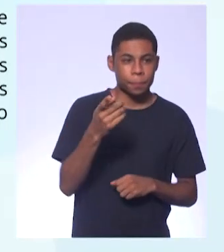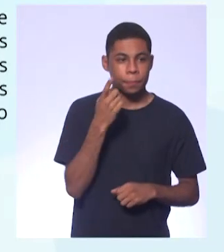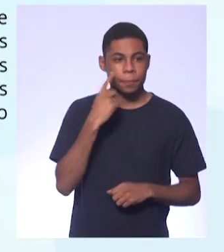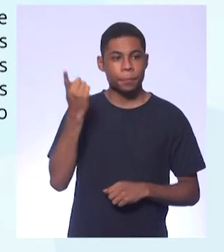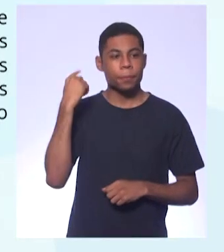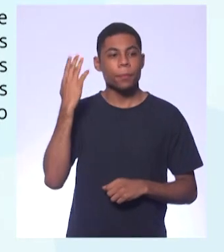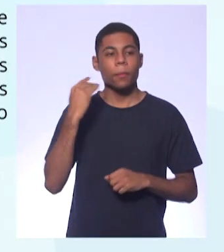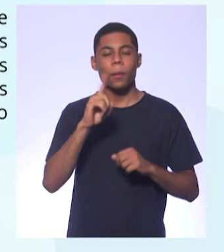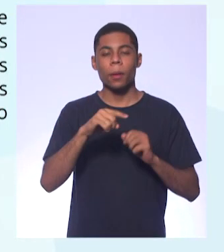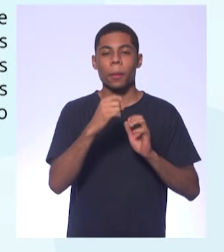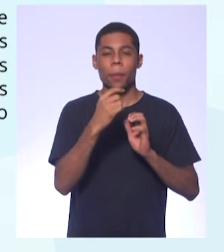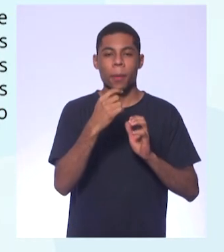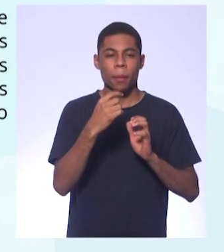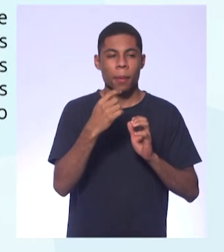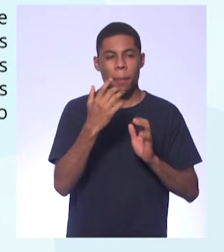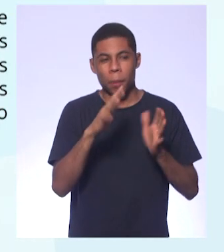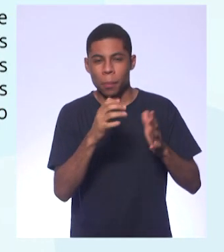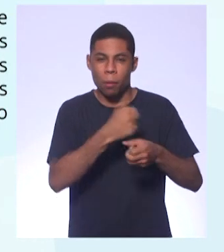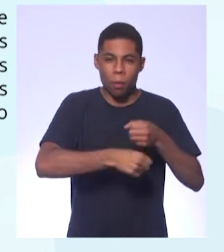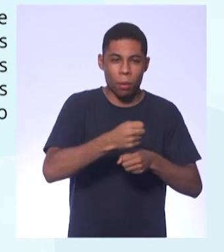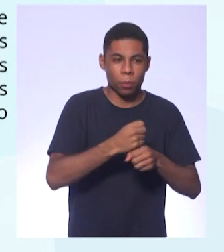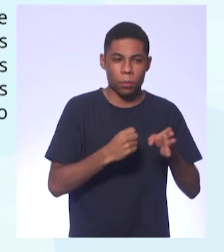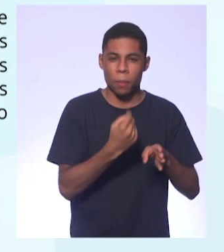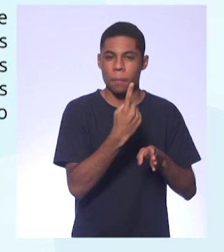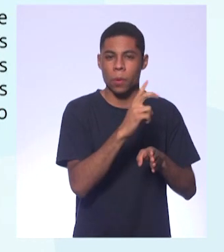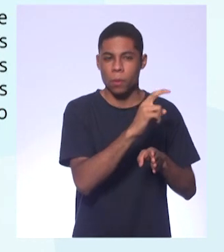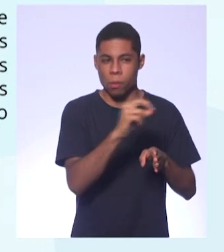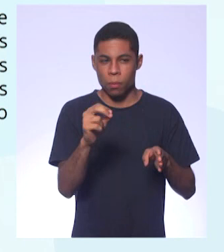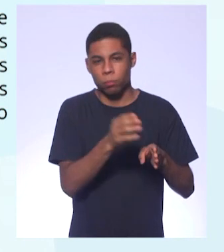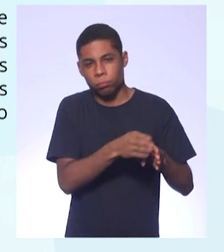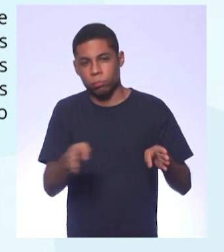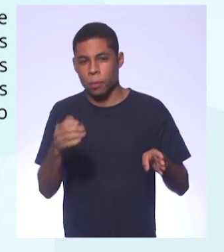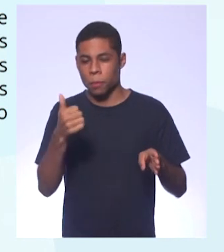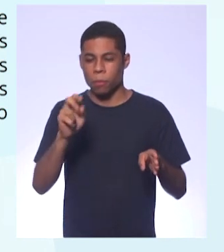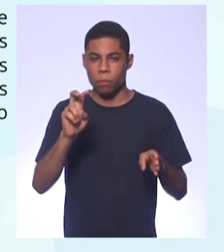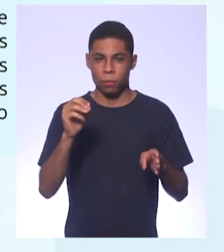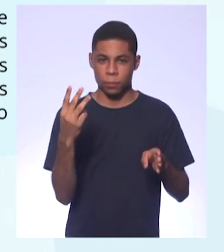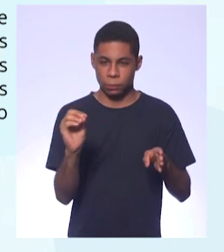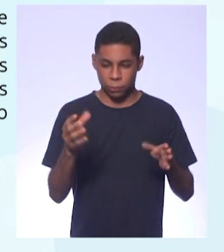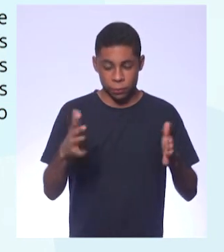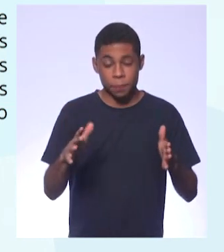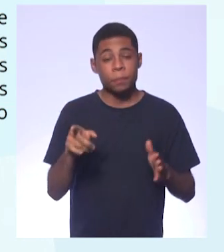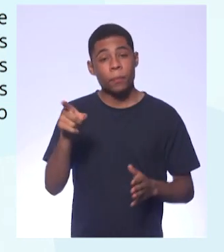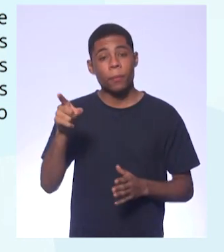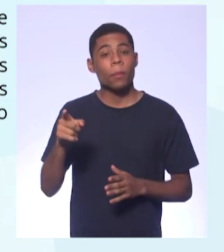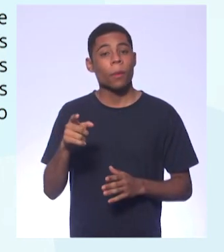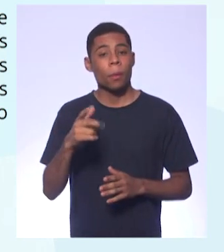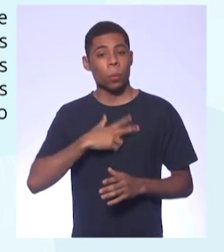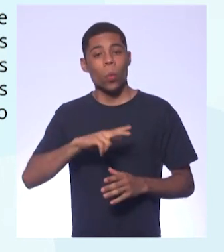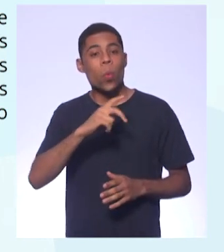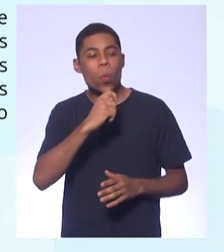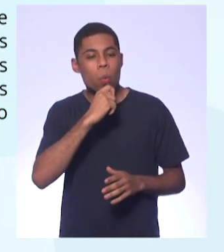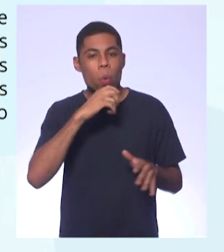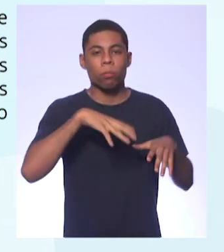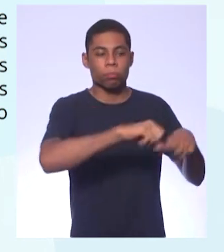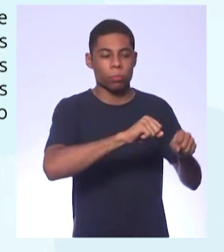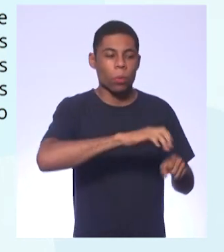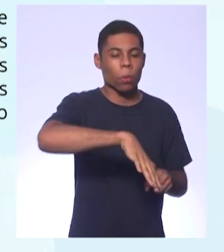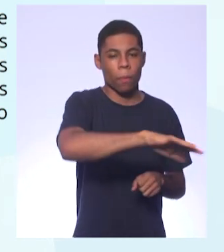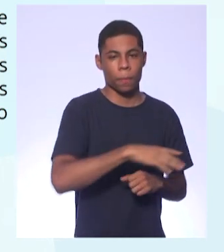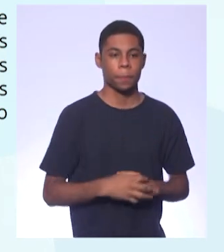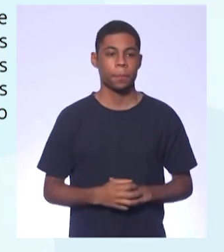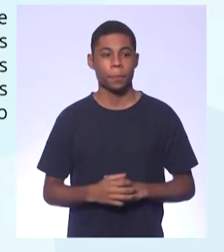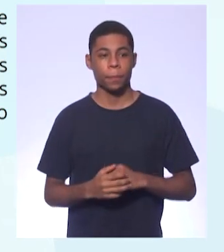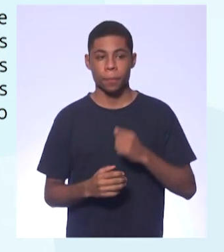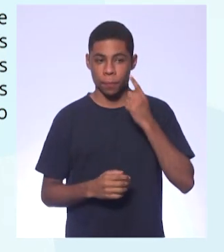que é aquele período de 1500 a 1530, que ainda Portugal não tinha povoado a região. Então, vamos lá, acompanhe na tela. Então, está